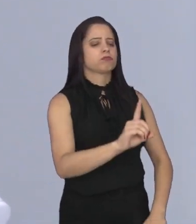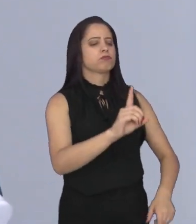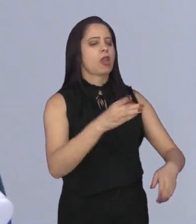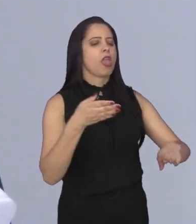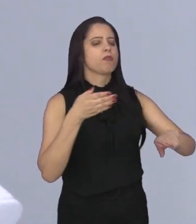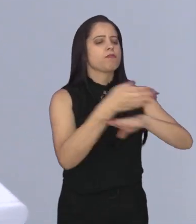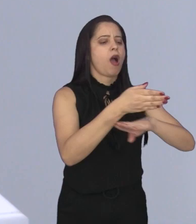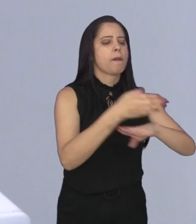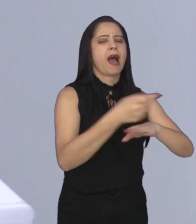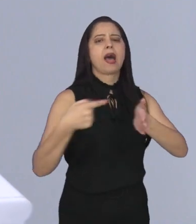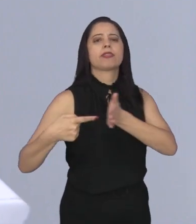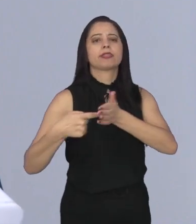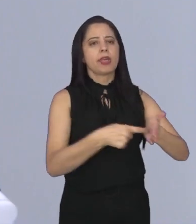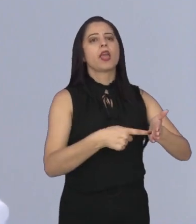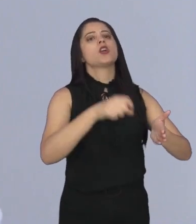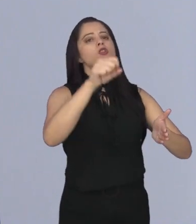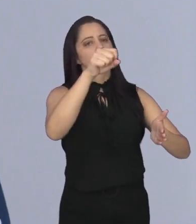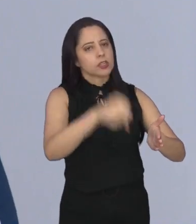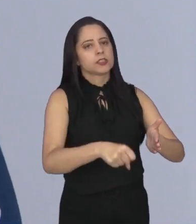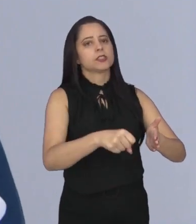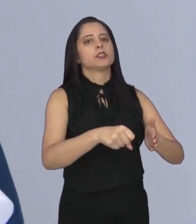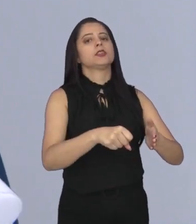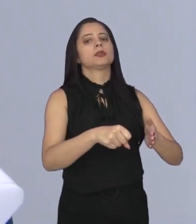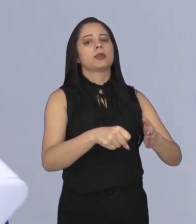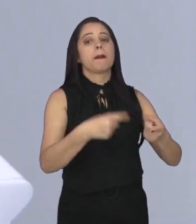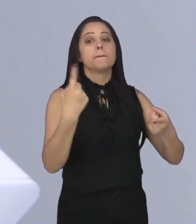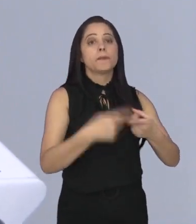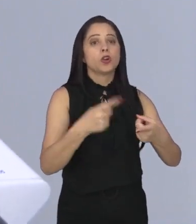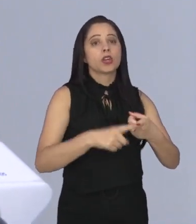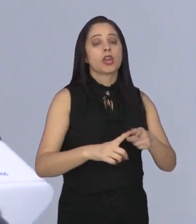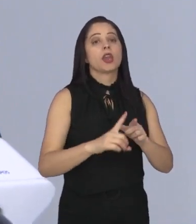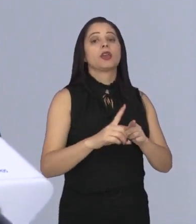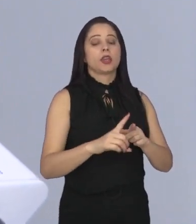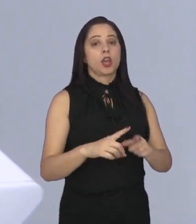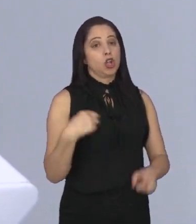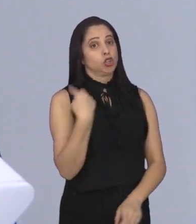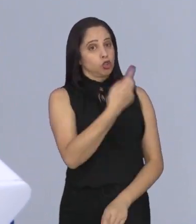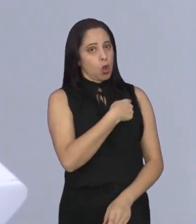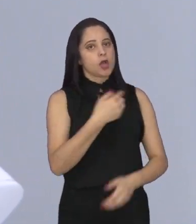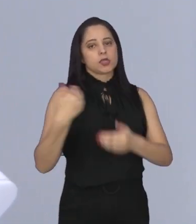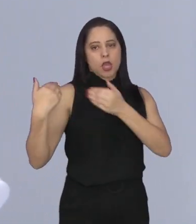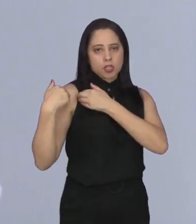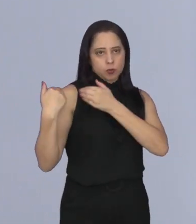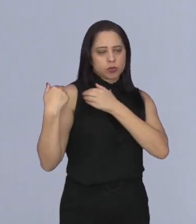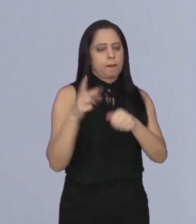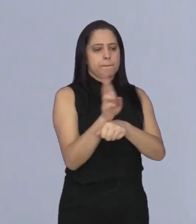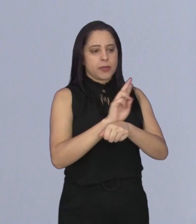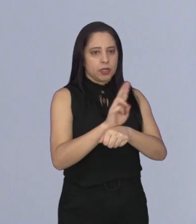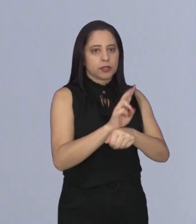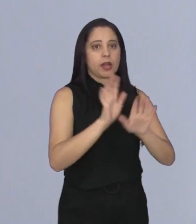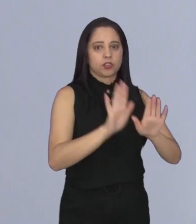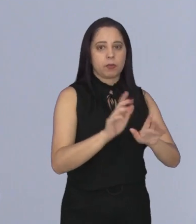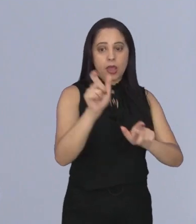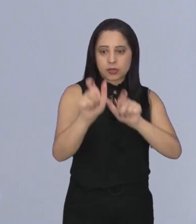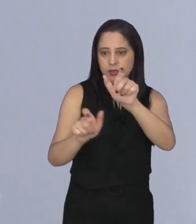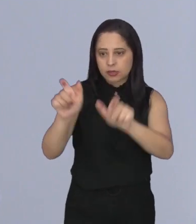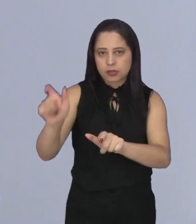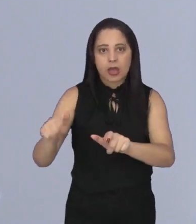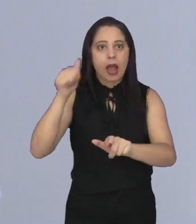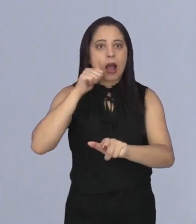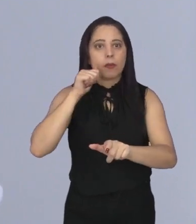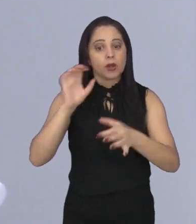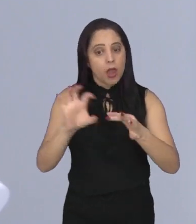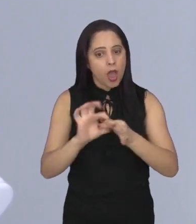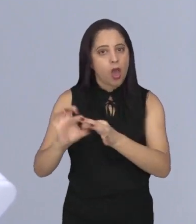os canais, ir para cima, denunciar, fiscalizar, porque é papel nosso enquanto legislador, mas é o papel